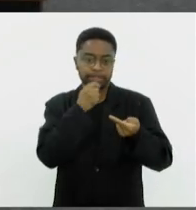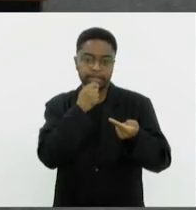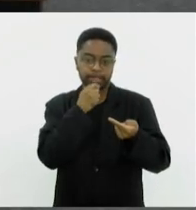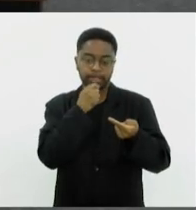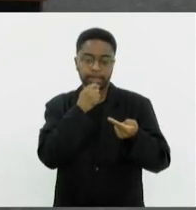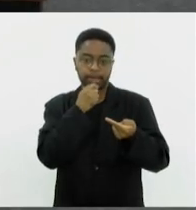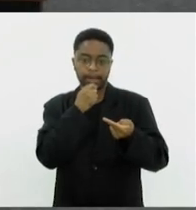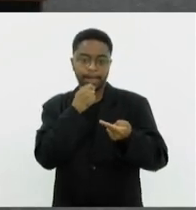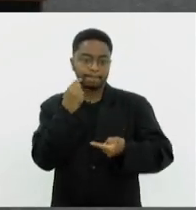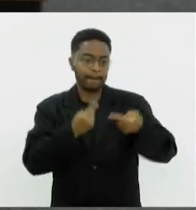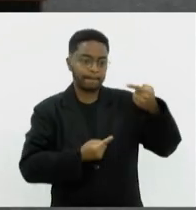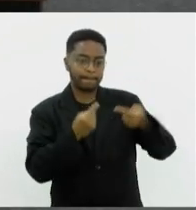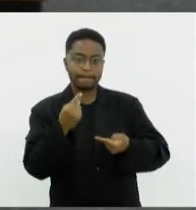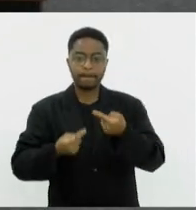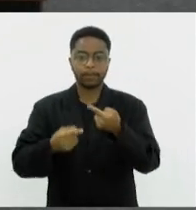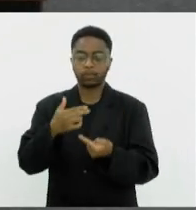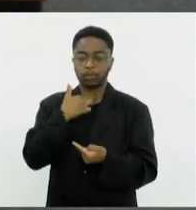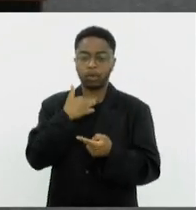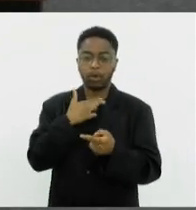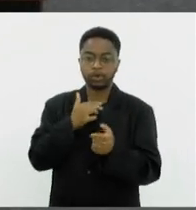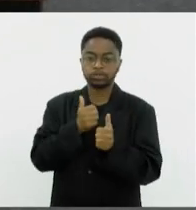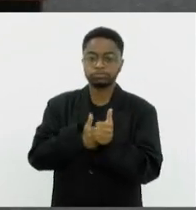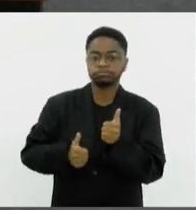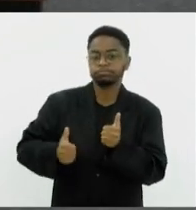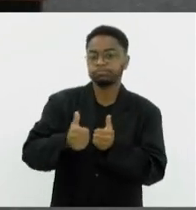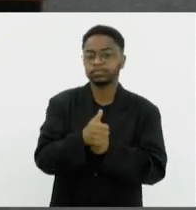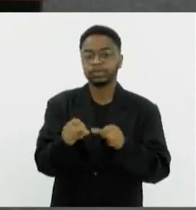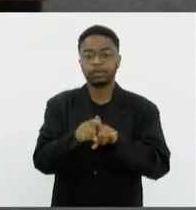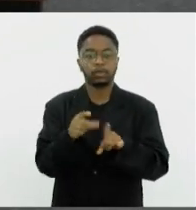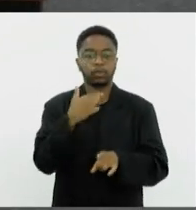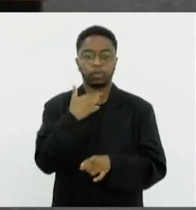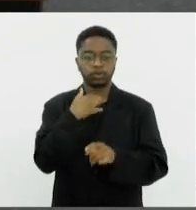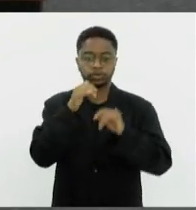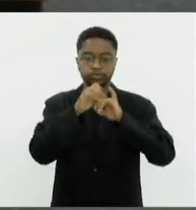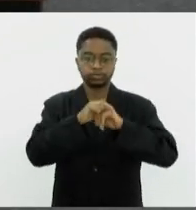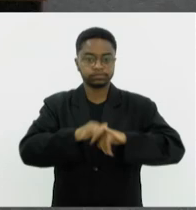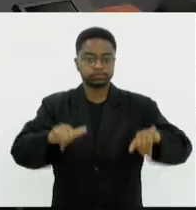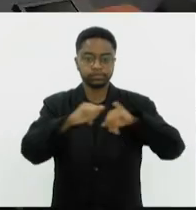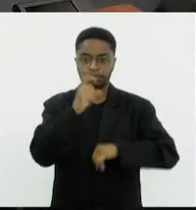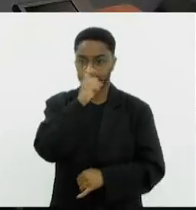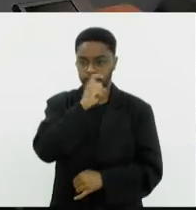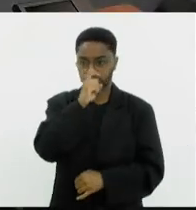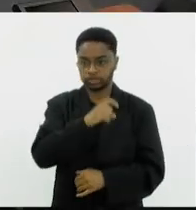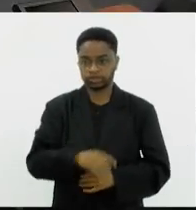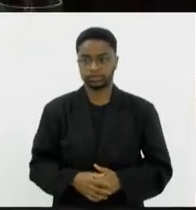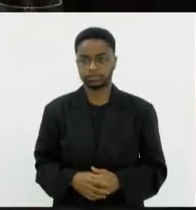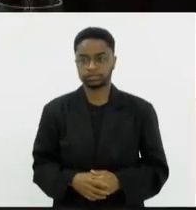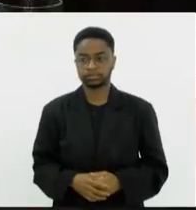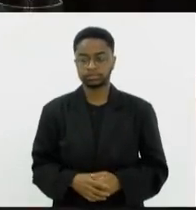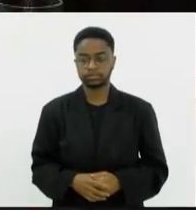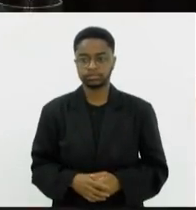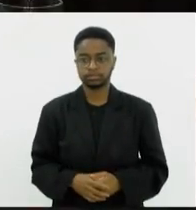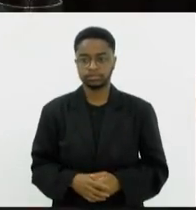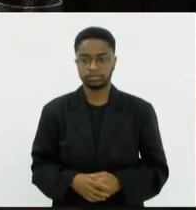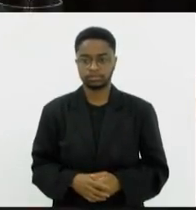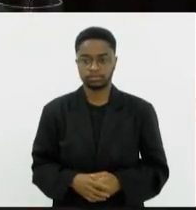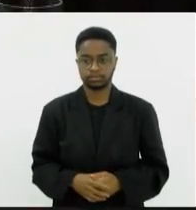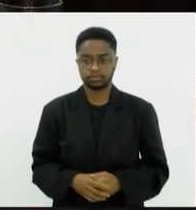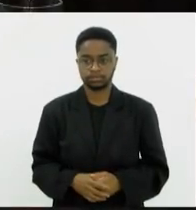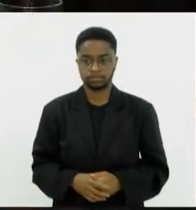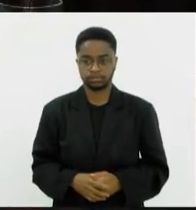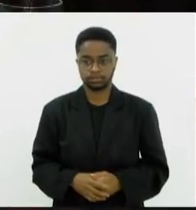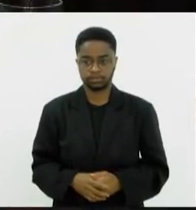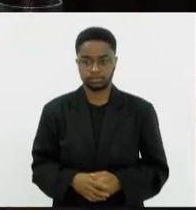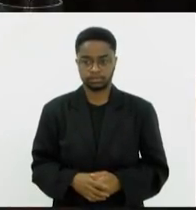do atropelo. E não pode ser a casa da mentira, como estão querendo transformar. Deputado.